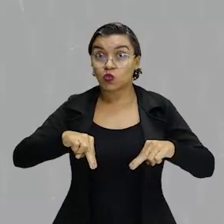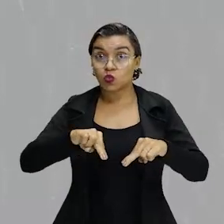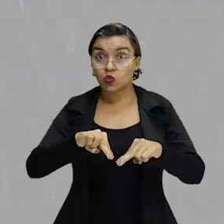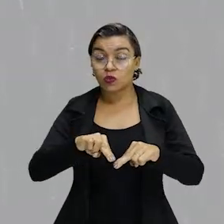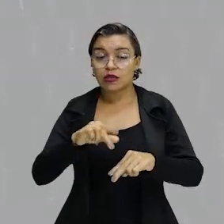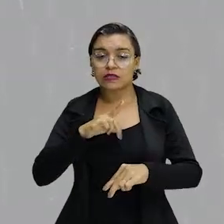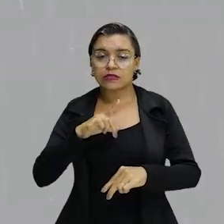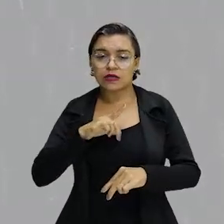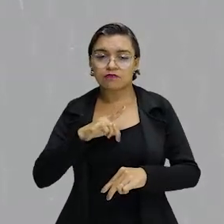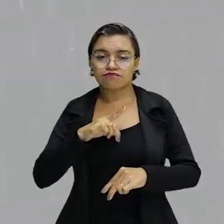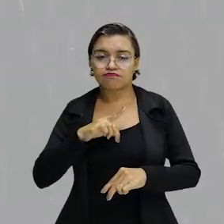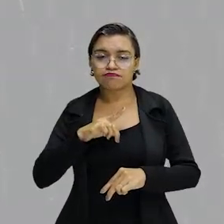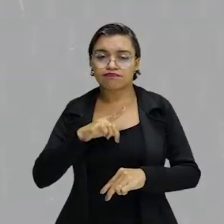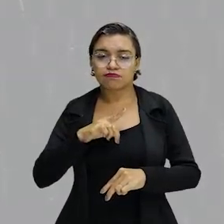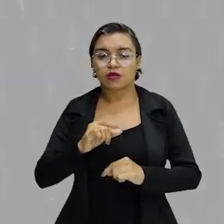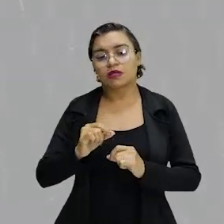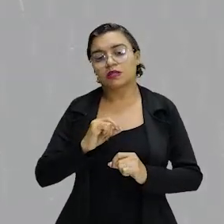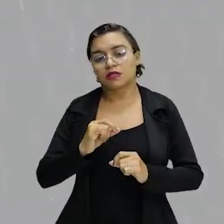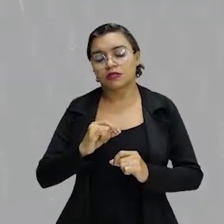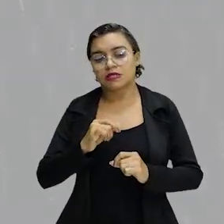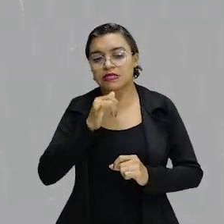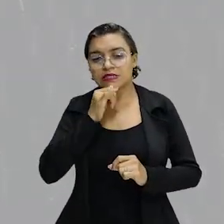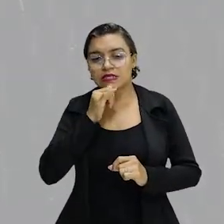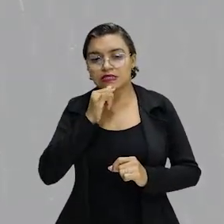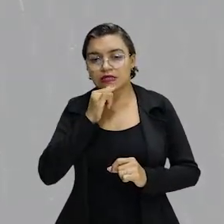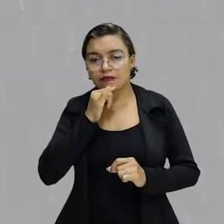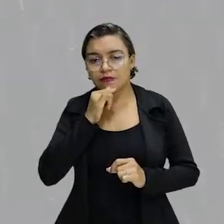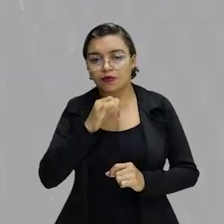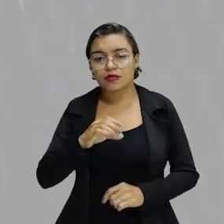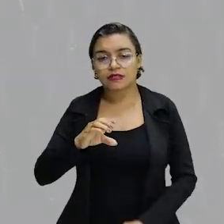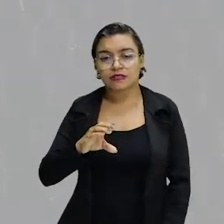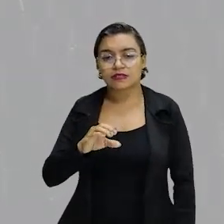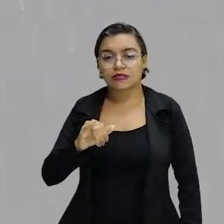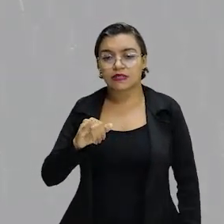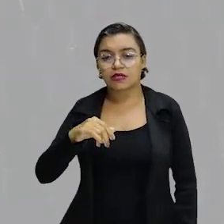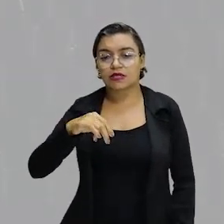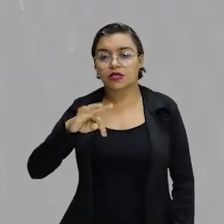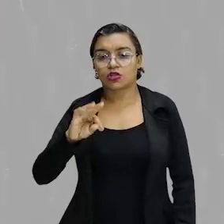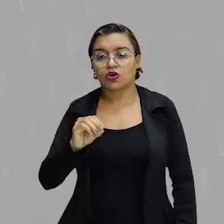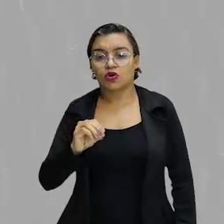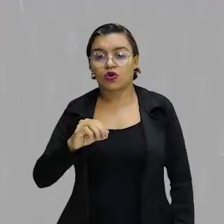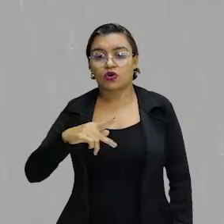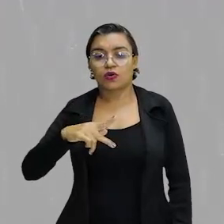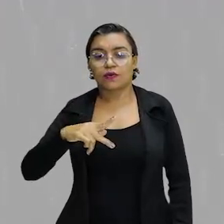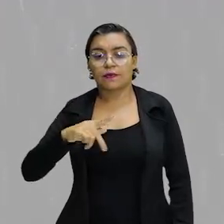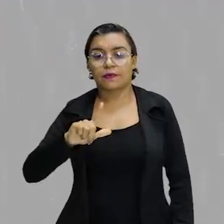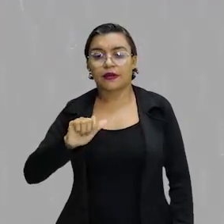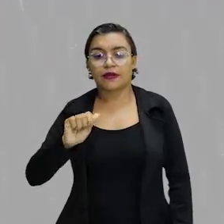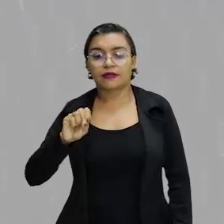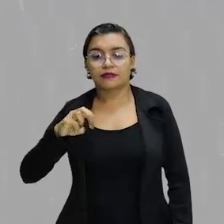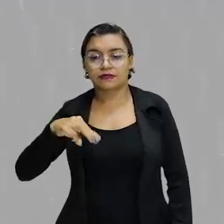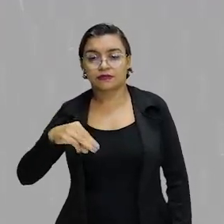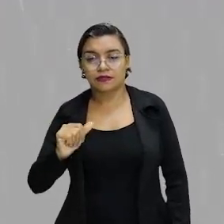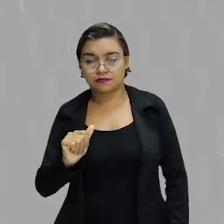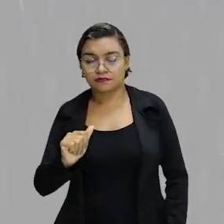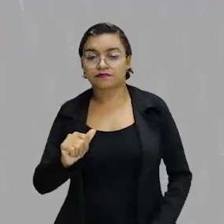vai promover a duplicação do citoplasma, que são esses componentes aqui da célula. A gente chama